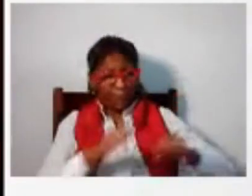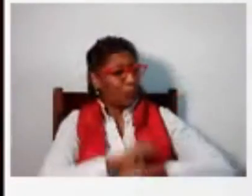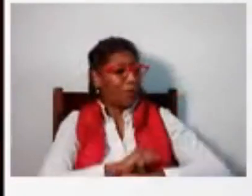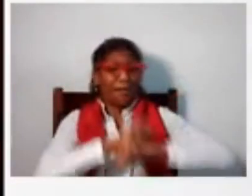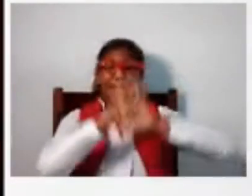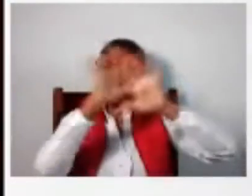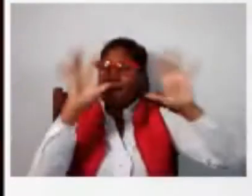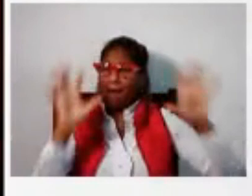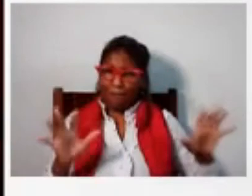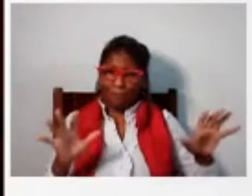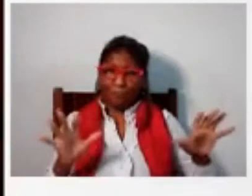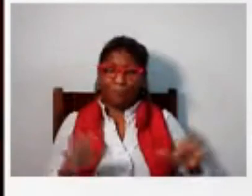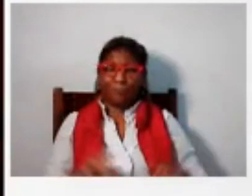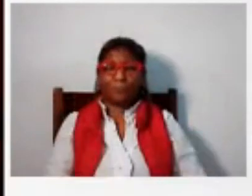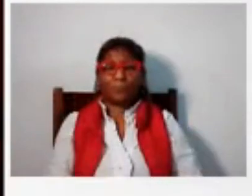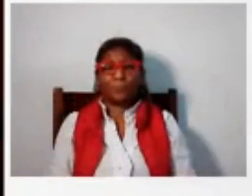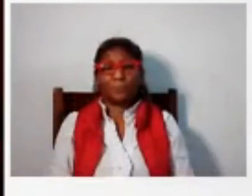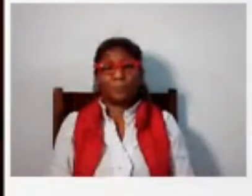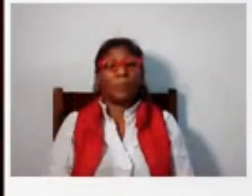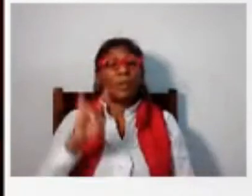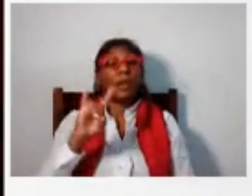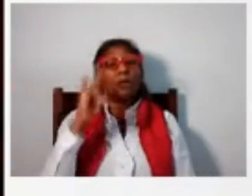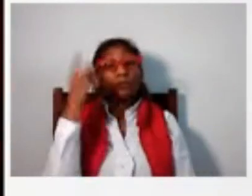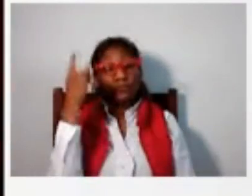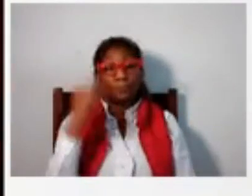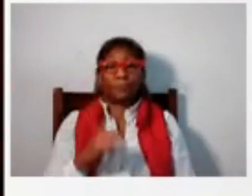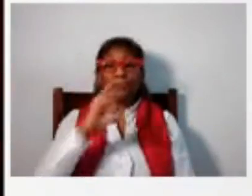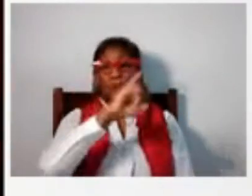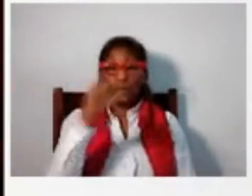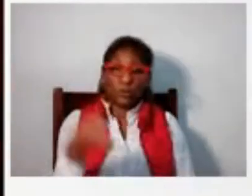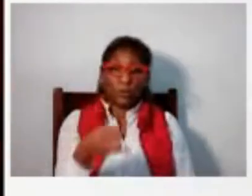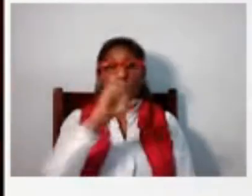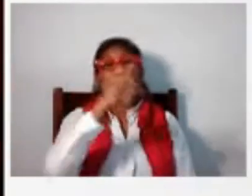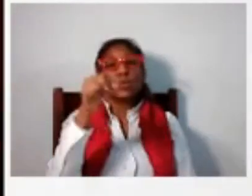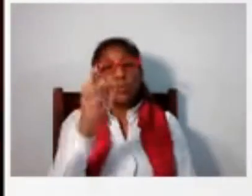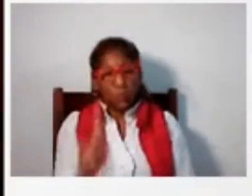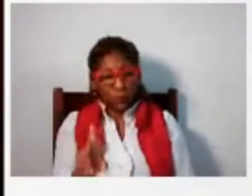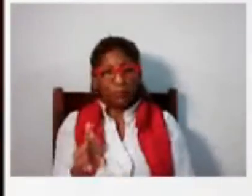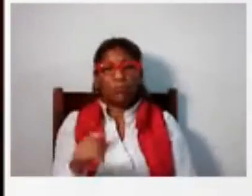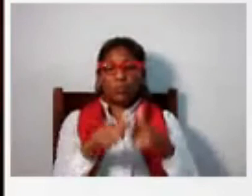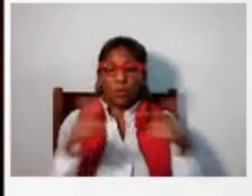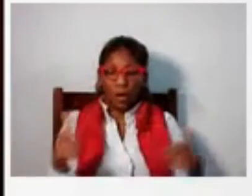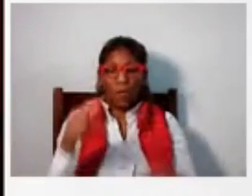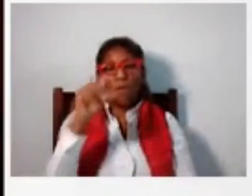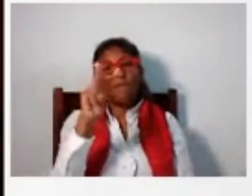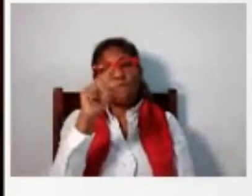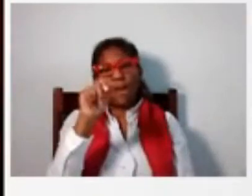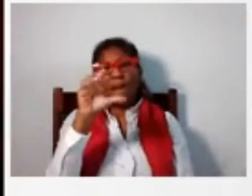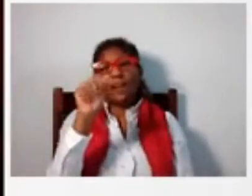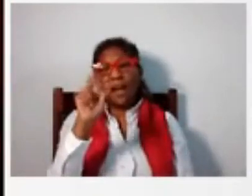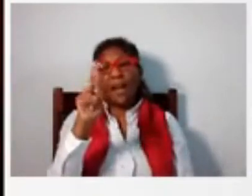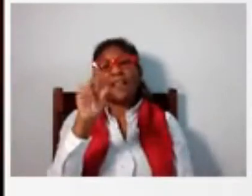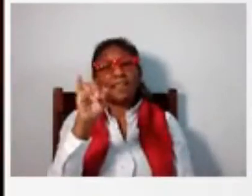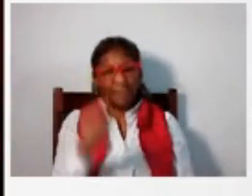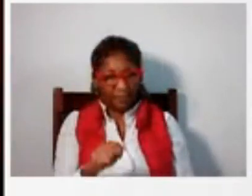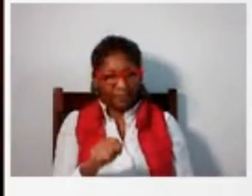foram consideradas. A última pergunta é do J. Júnior, do Correio Vacariense. Uma das reivindicações dos prefeitos